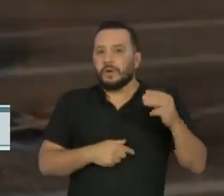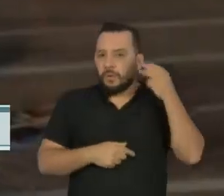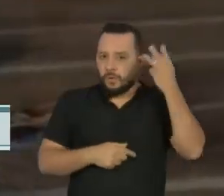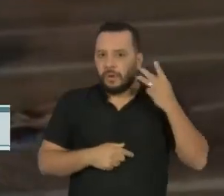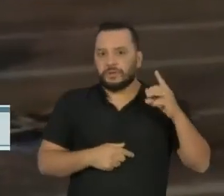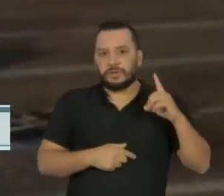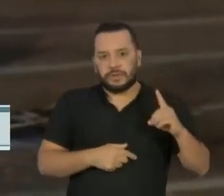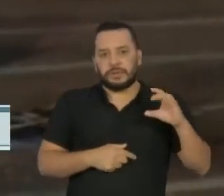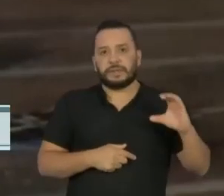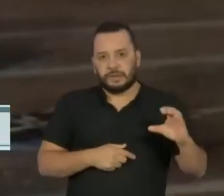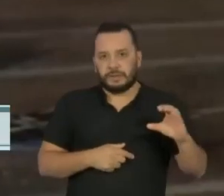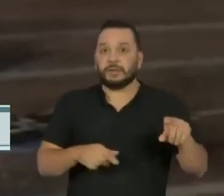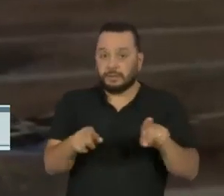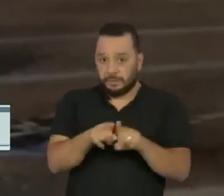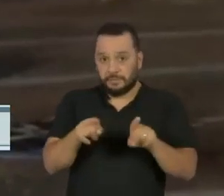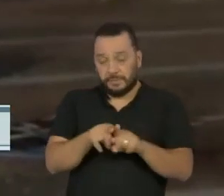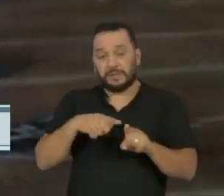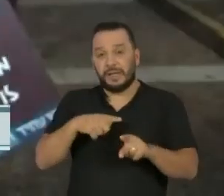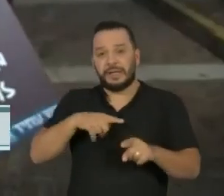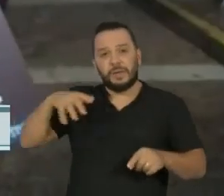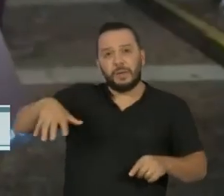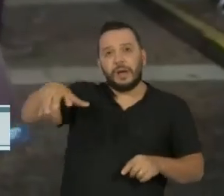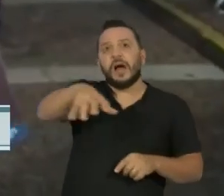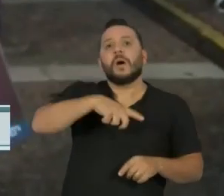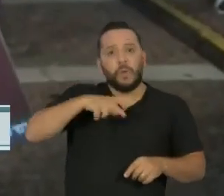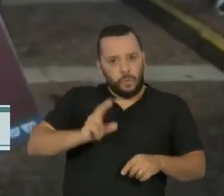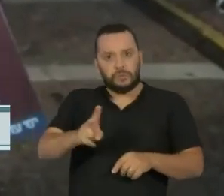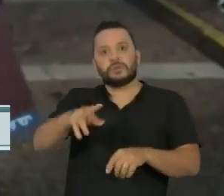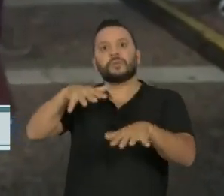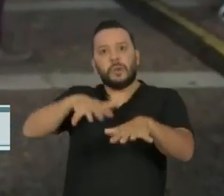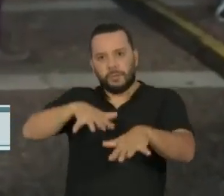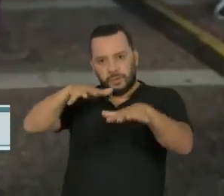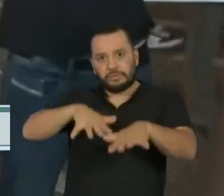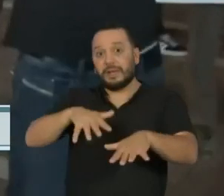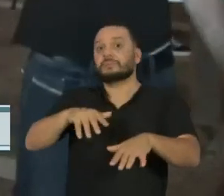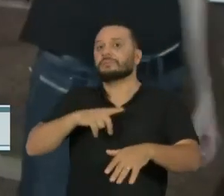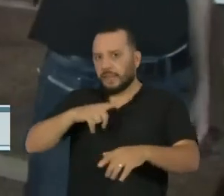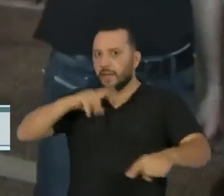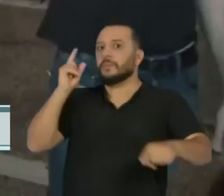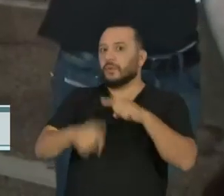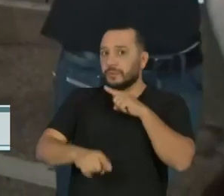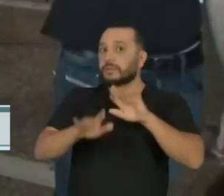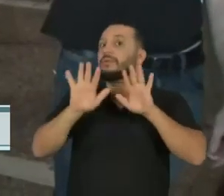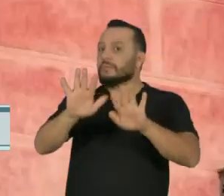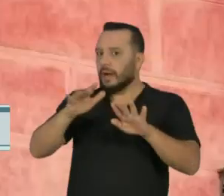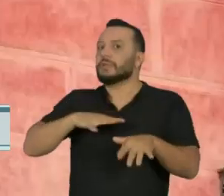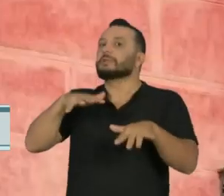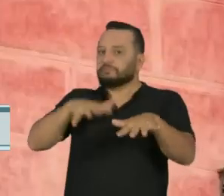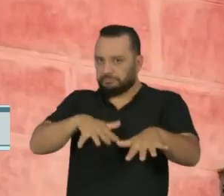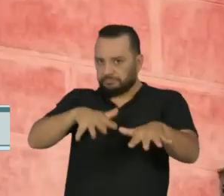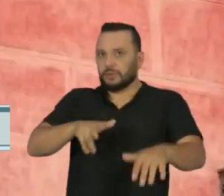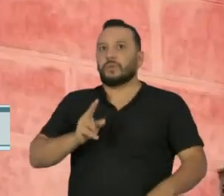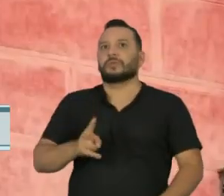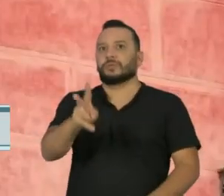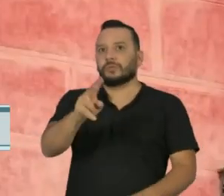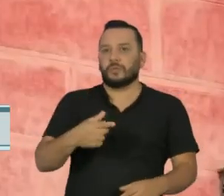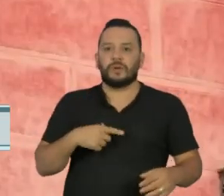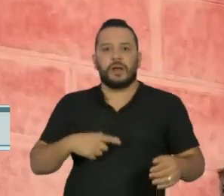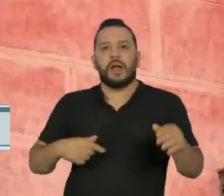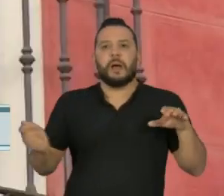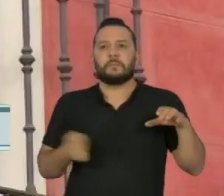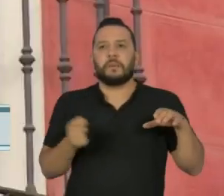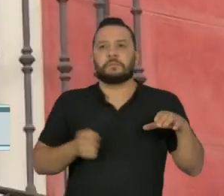de pessoas mantêm os protestos, apesar dos bloqueios ou proibições em reuniões públicas.